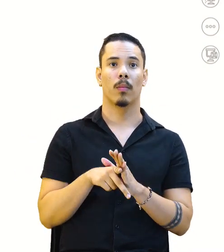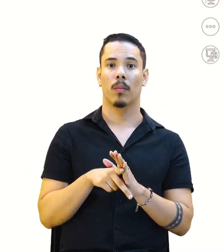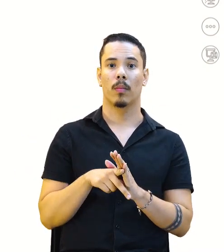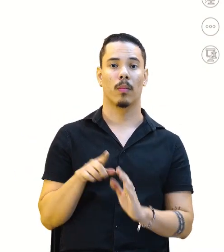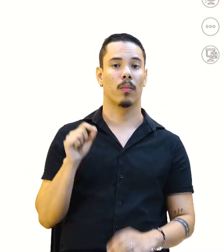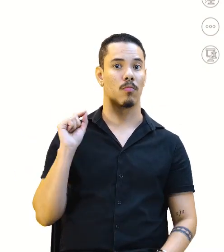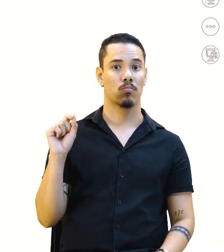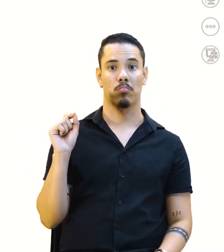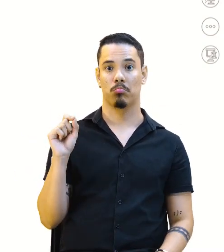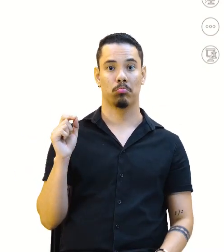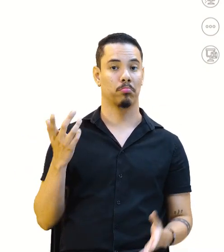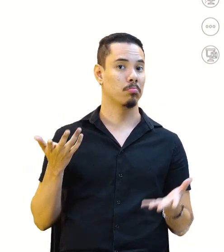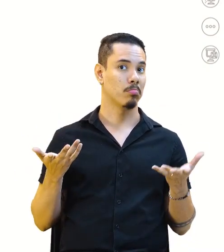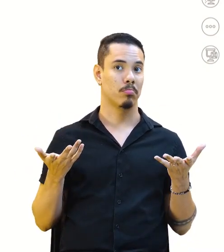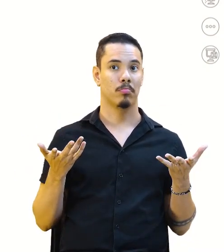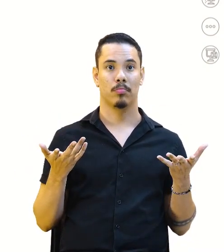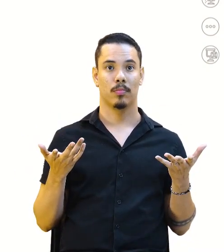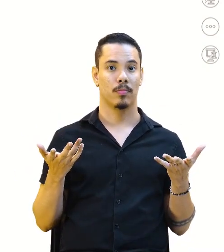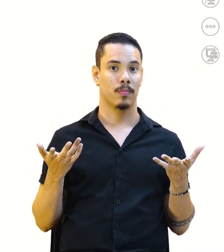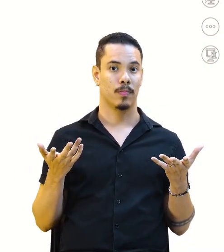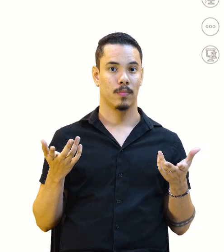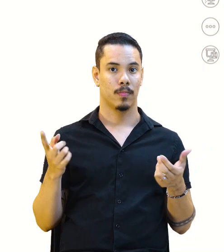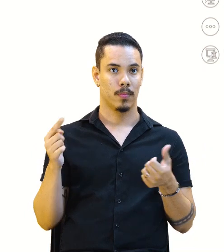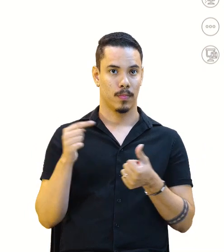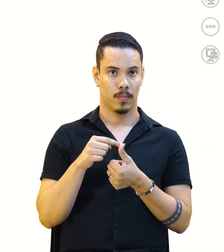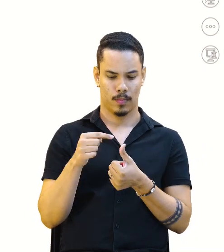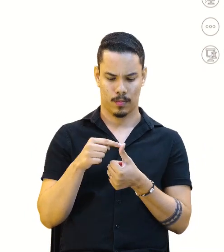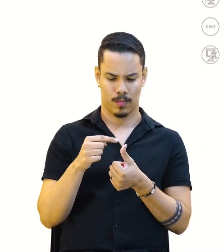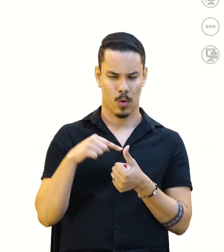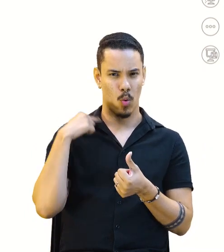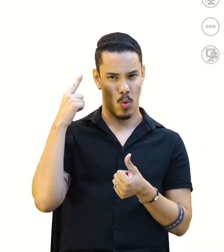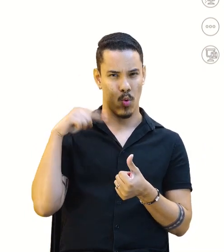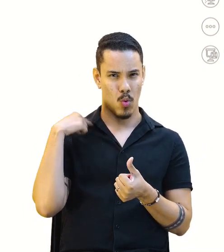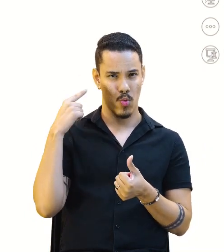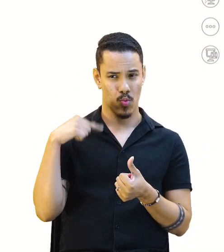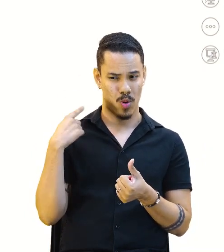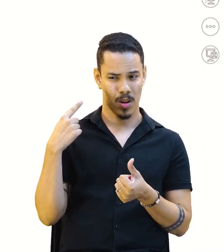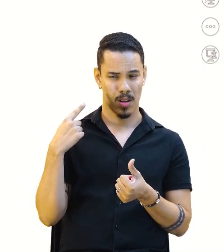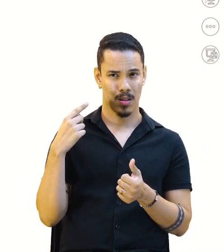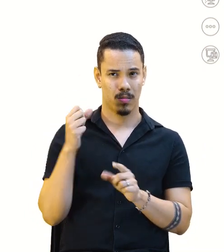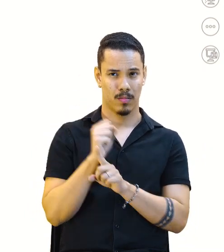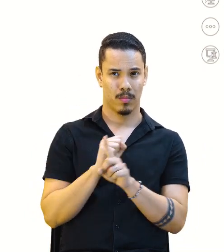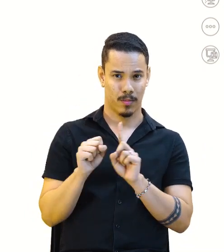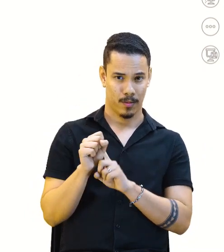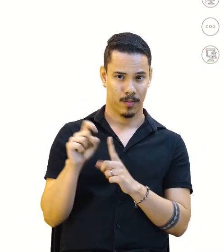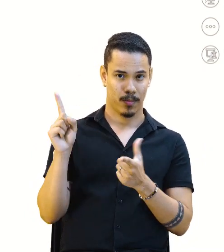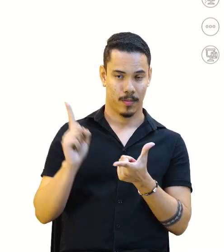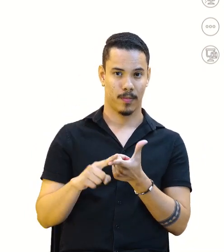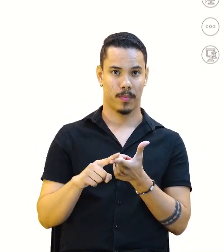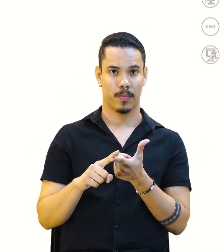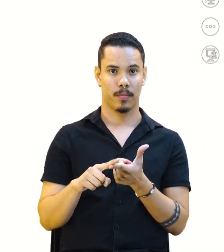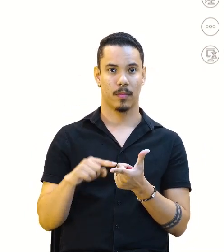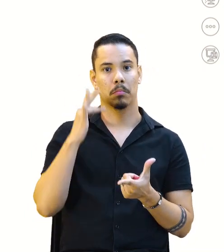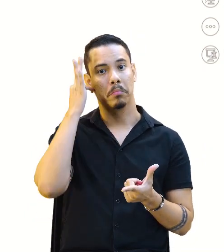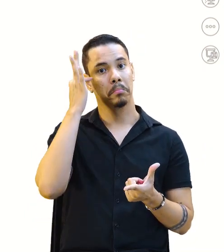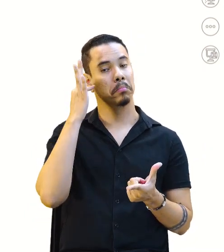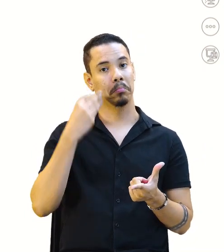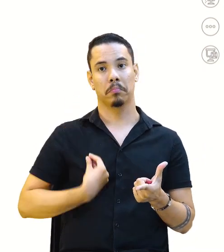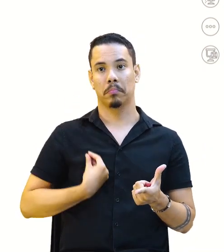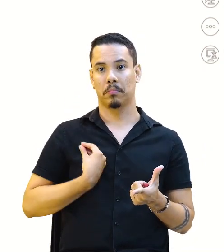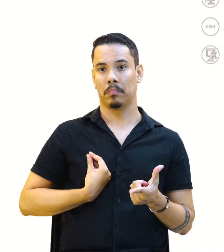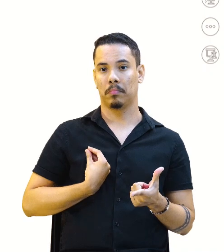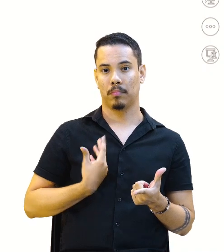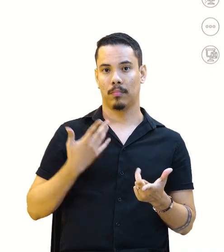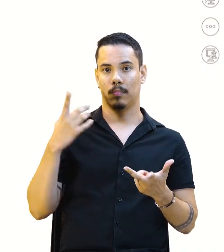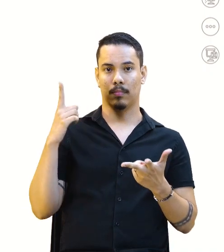aí? Própria o quê? Será que é a loucura, Luciano? Ou a B? Uma filosofia de vida.